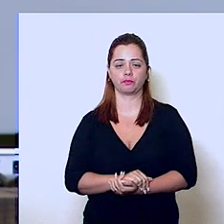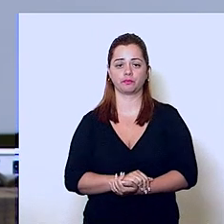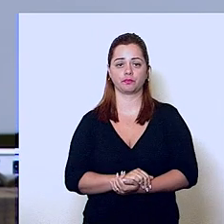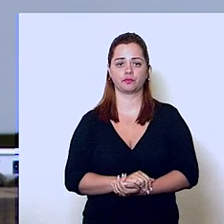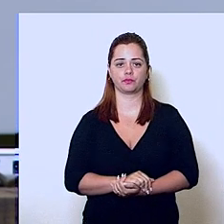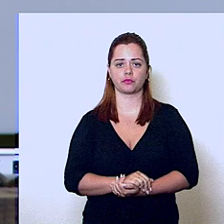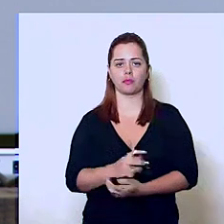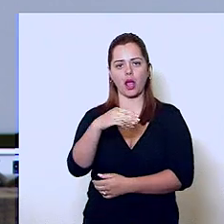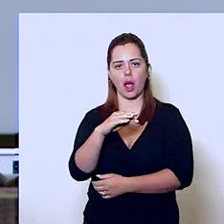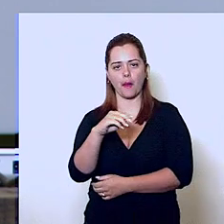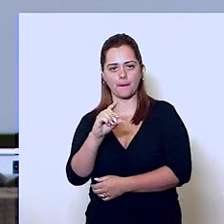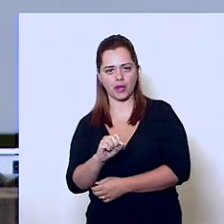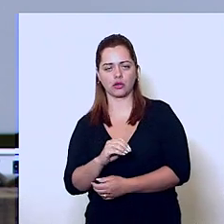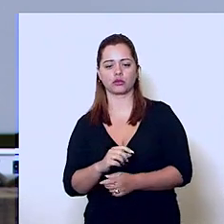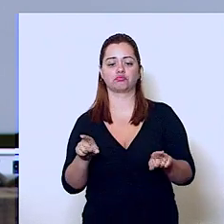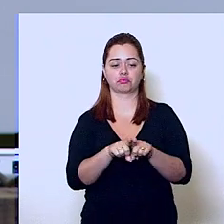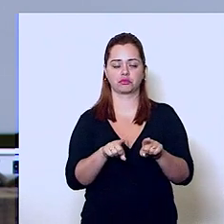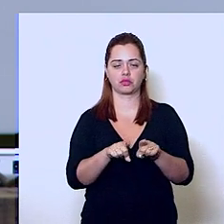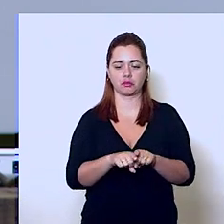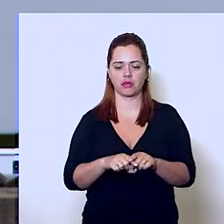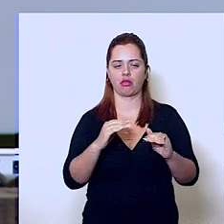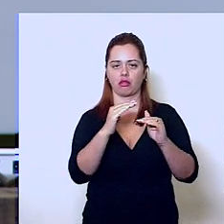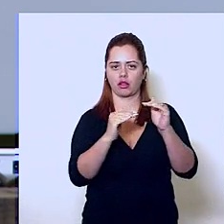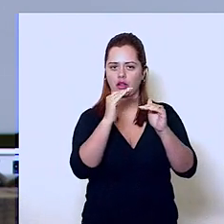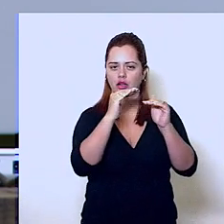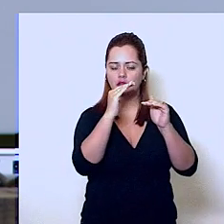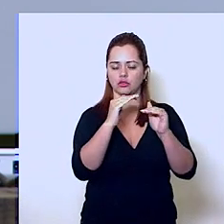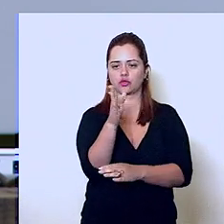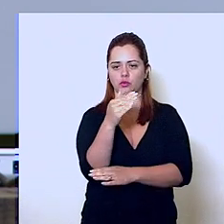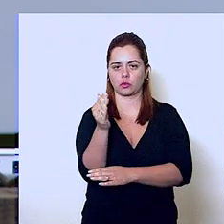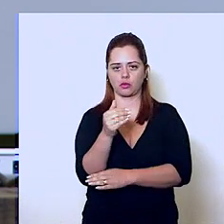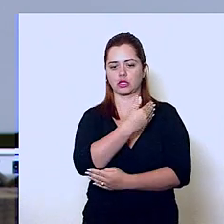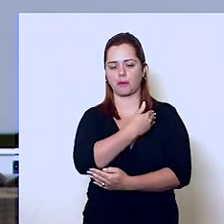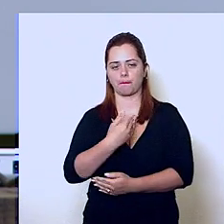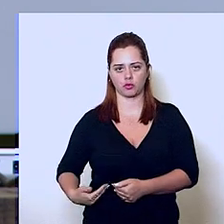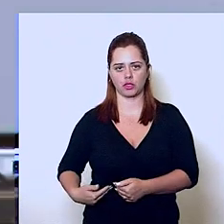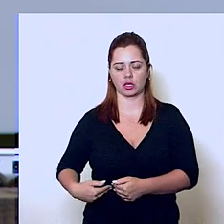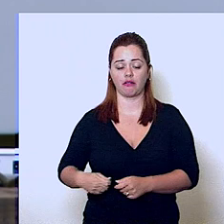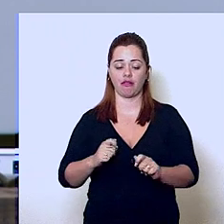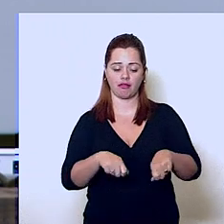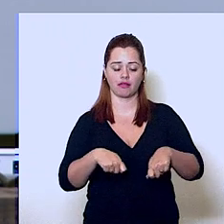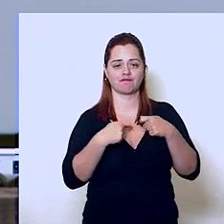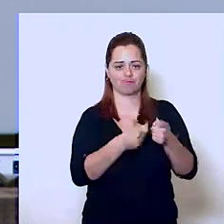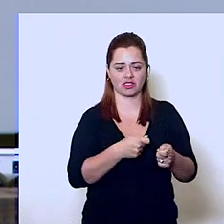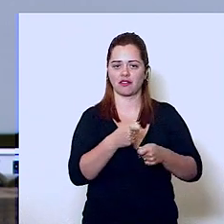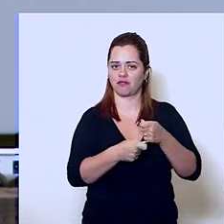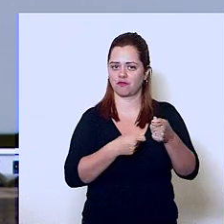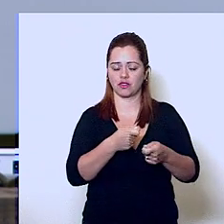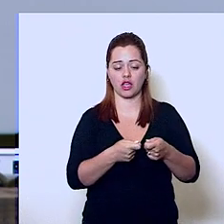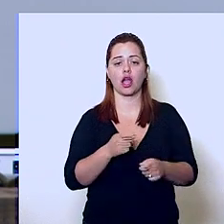também a importância crescente da diplomacia pública, que ainda nos desafia e que continua a requerer de nós